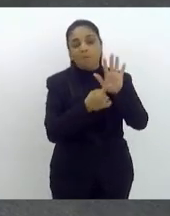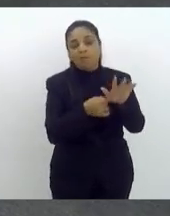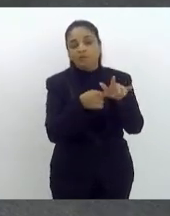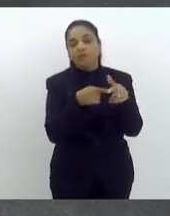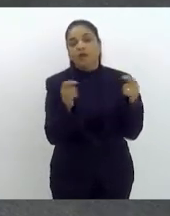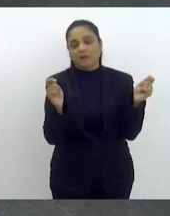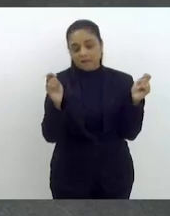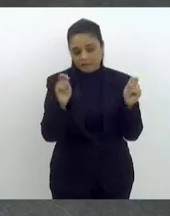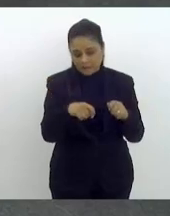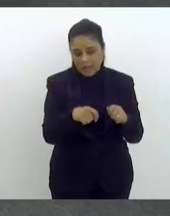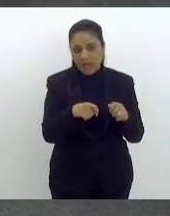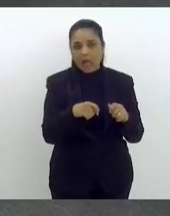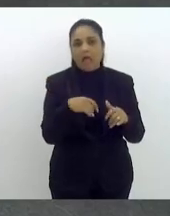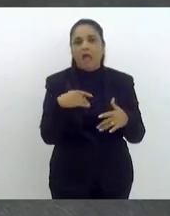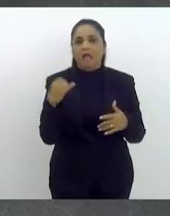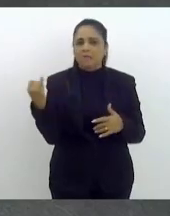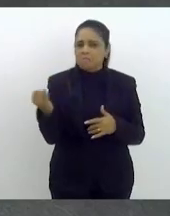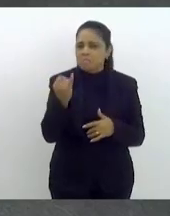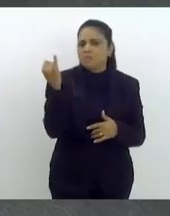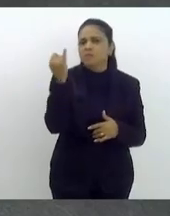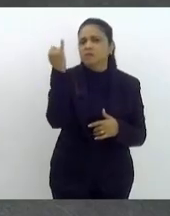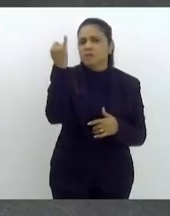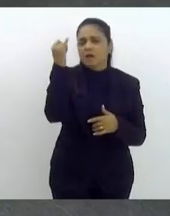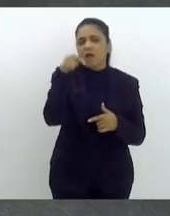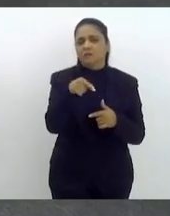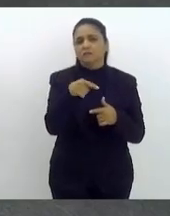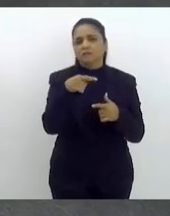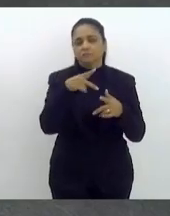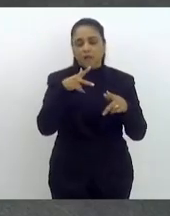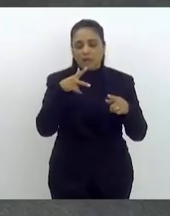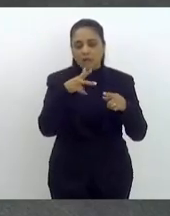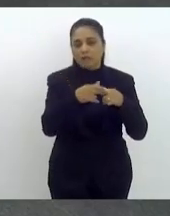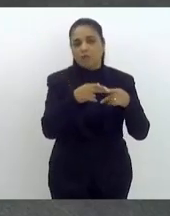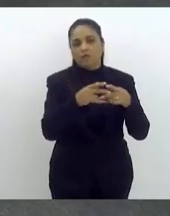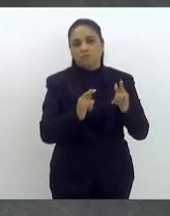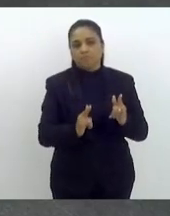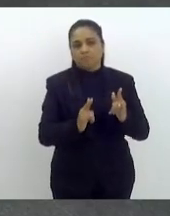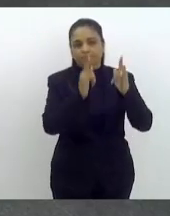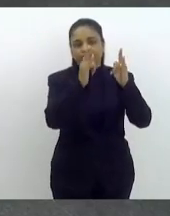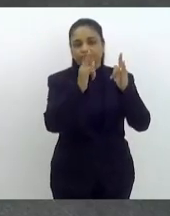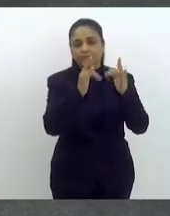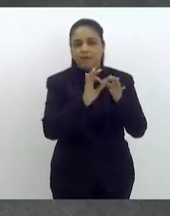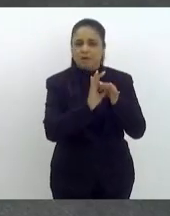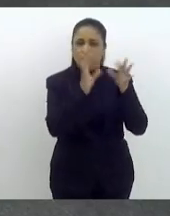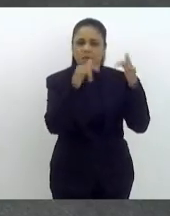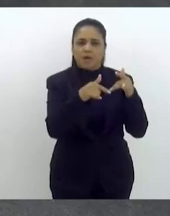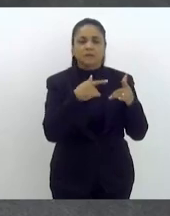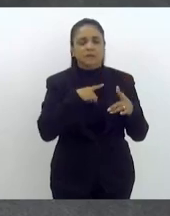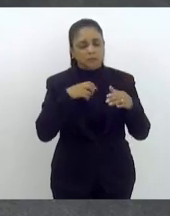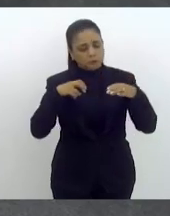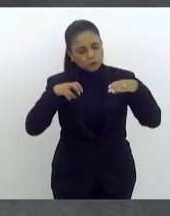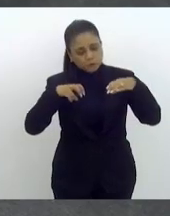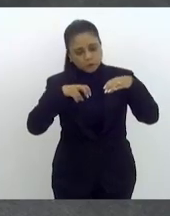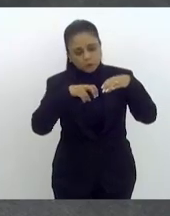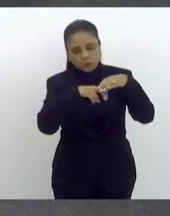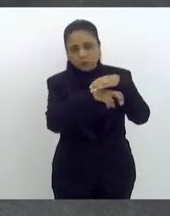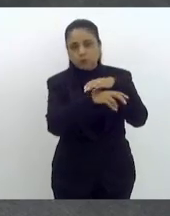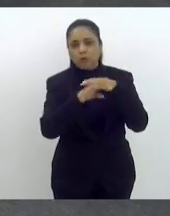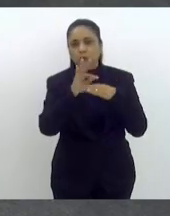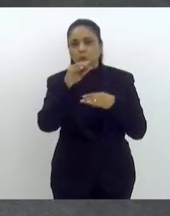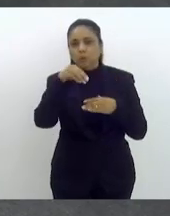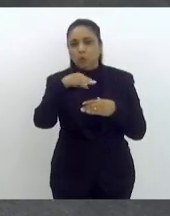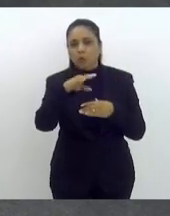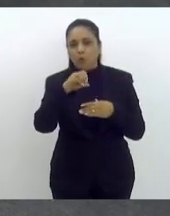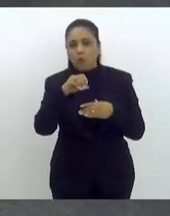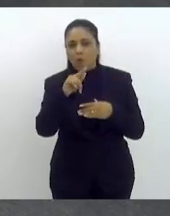uma condição importante para que as inaugurações ocorra lá tem tomógrafo de última geração então